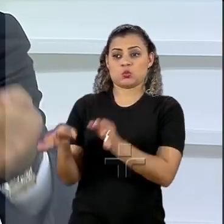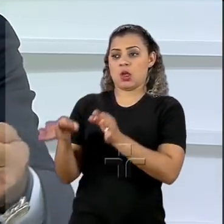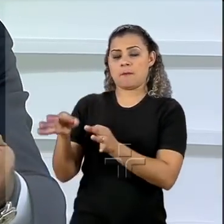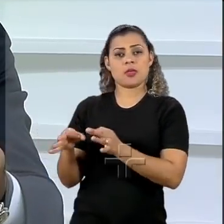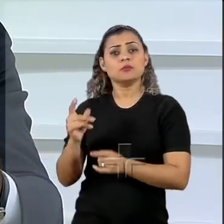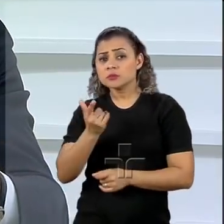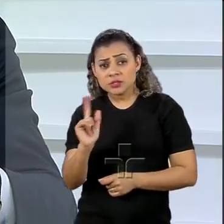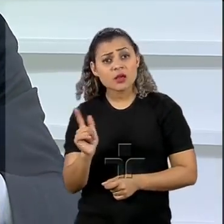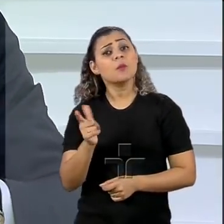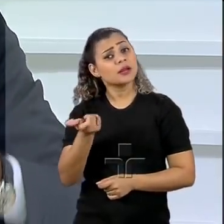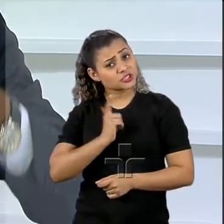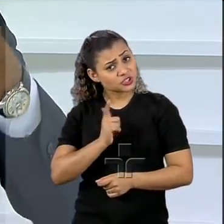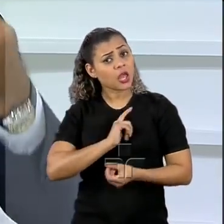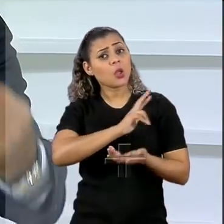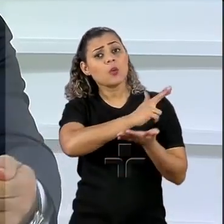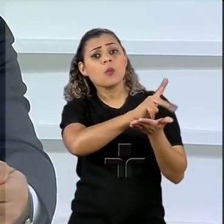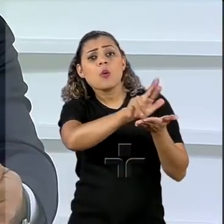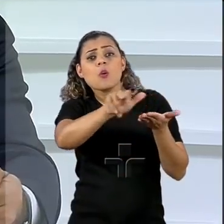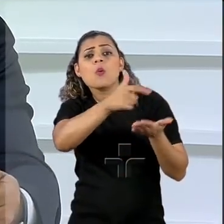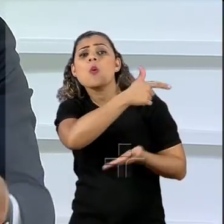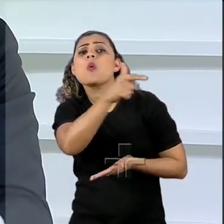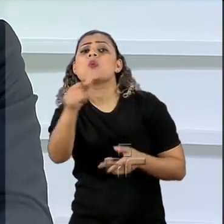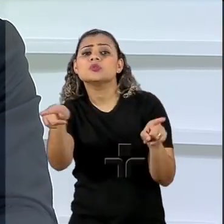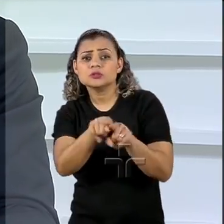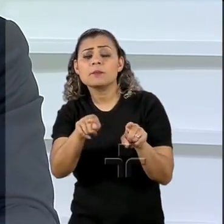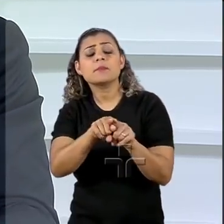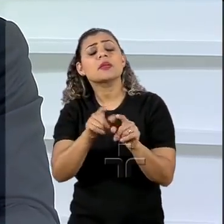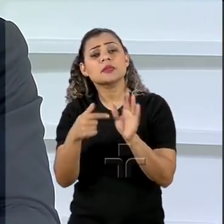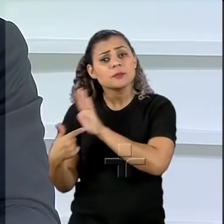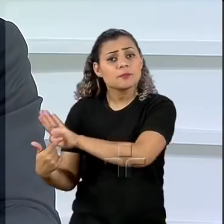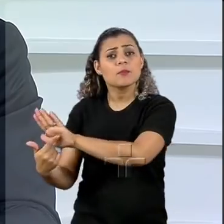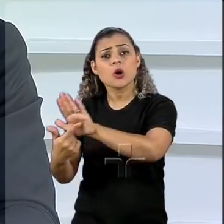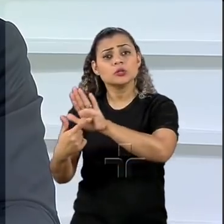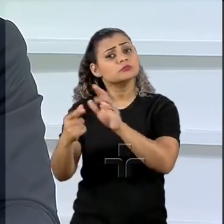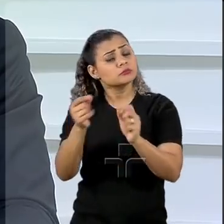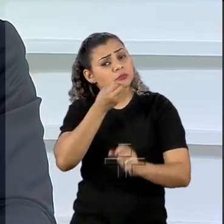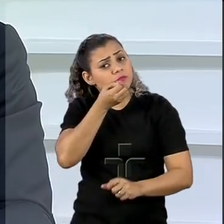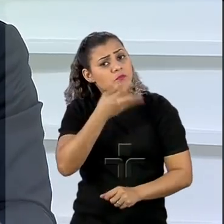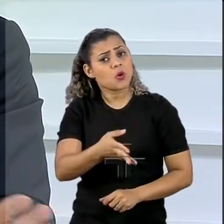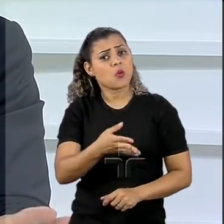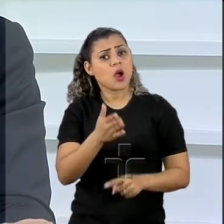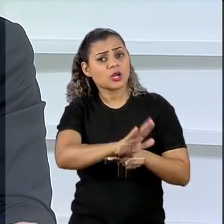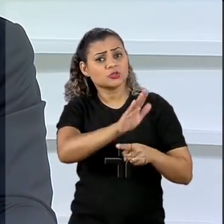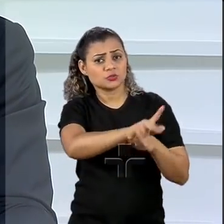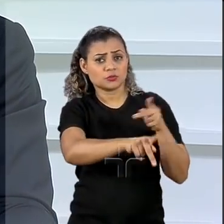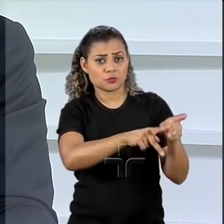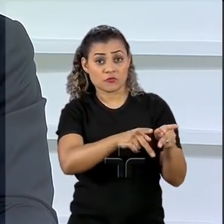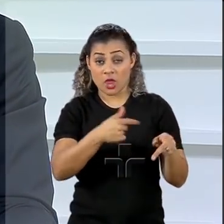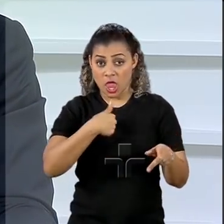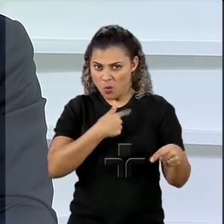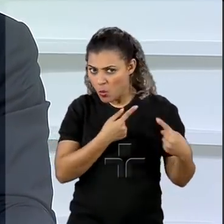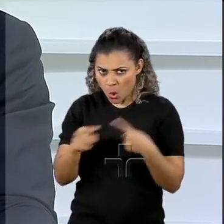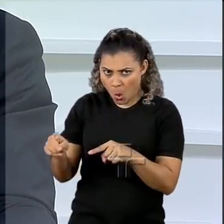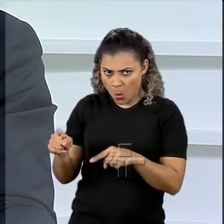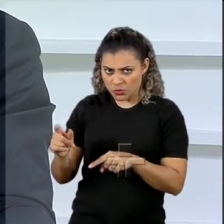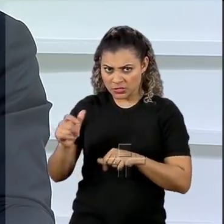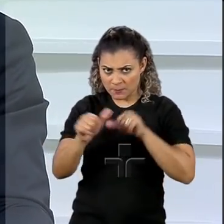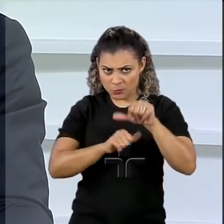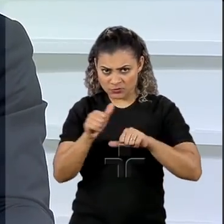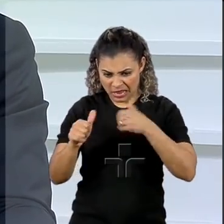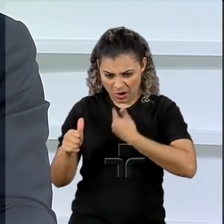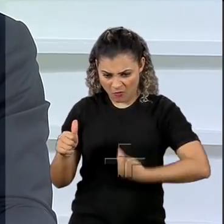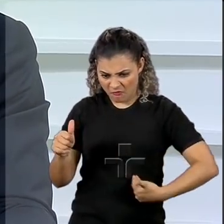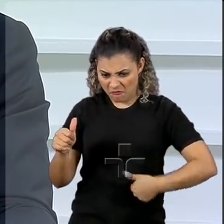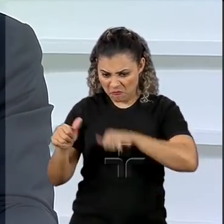que são liminares e que, muitas vezes, trazem efeitos práticos na vida das pessoas. Eu não sou contra privatizar. Eu acho que deve